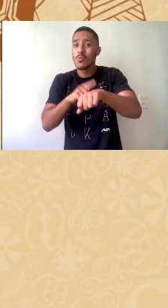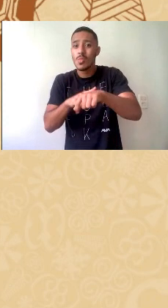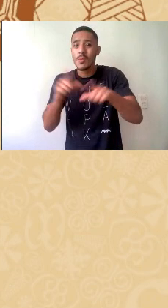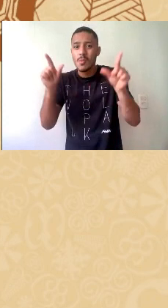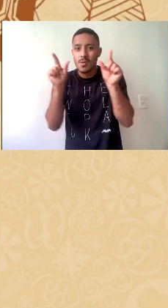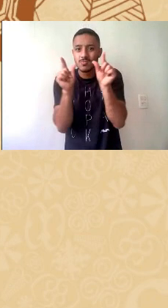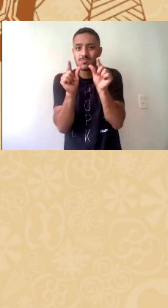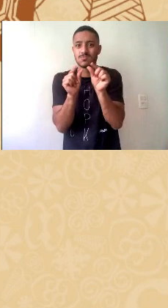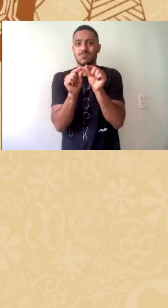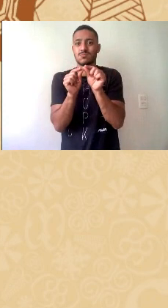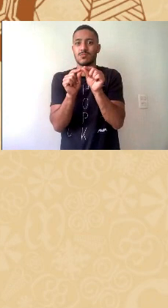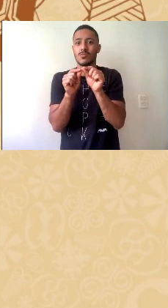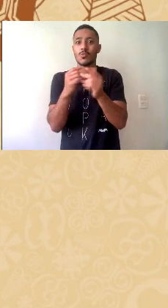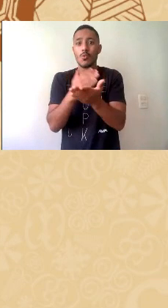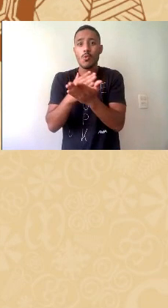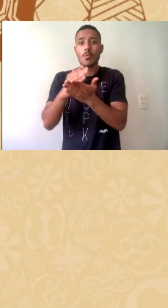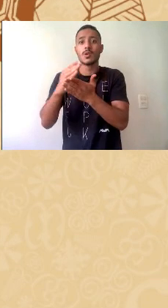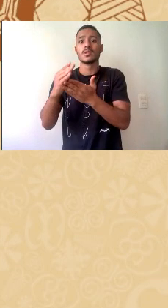debate.